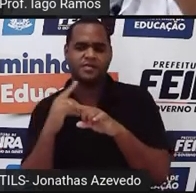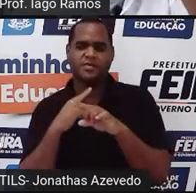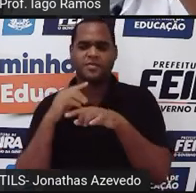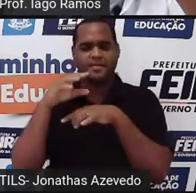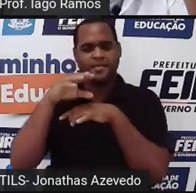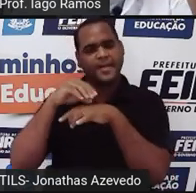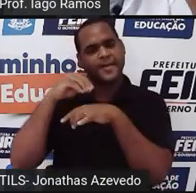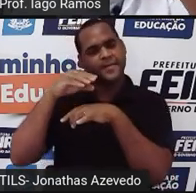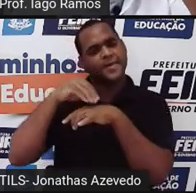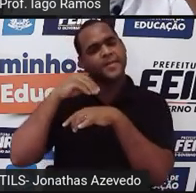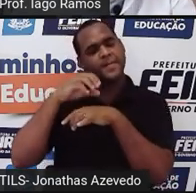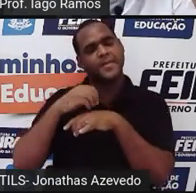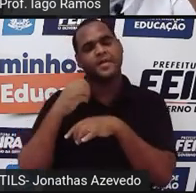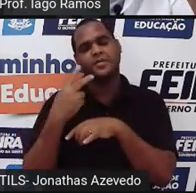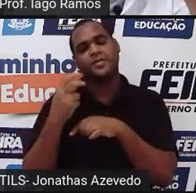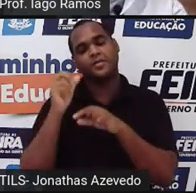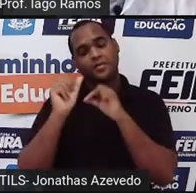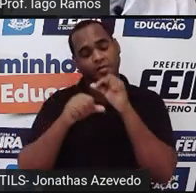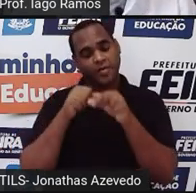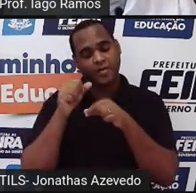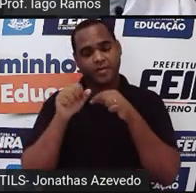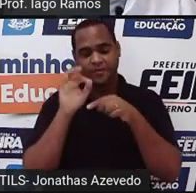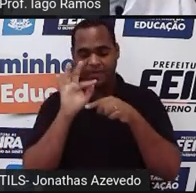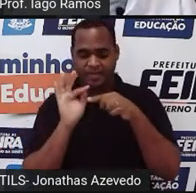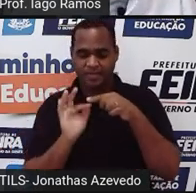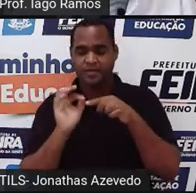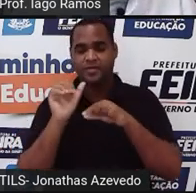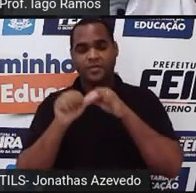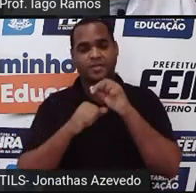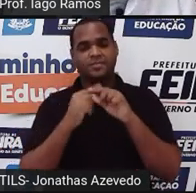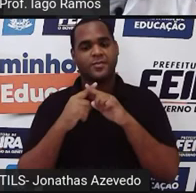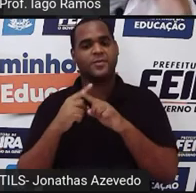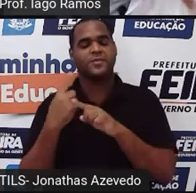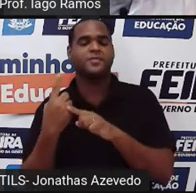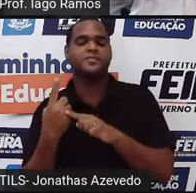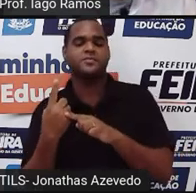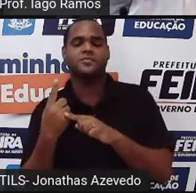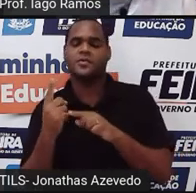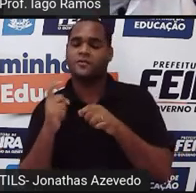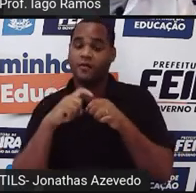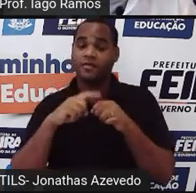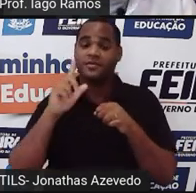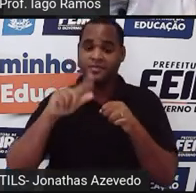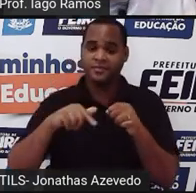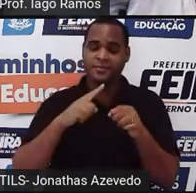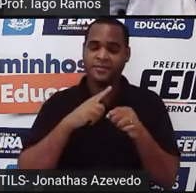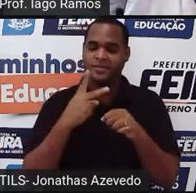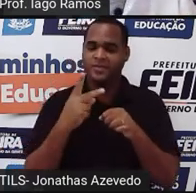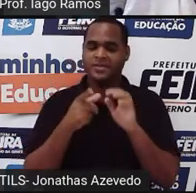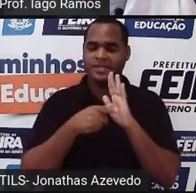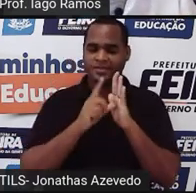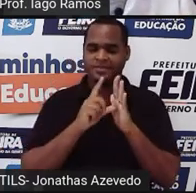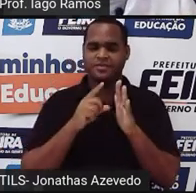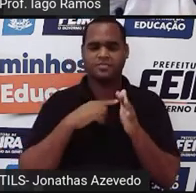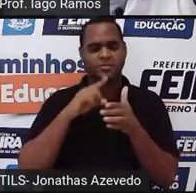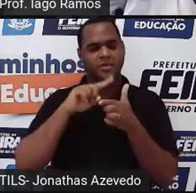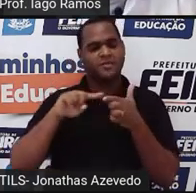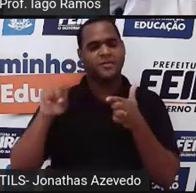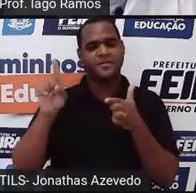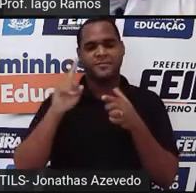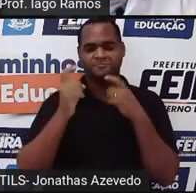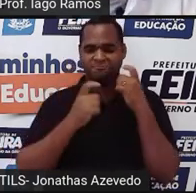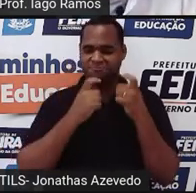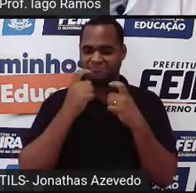né e saiu da fração e multiplicar por um volta seu dois como tava antes então não tem problema a gente escrever-se